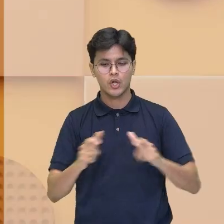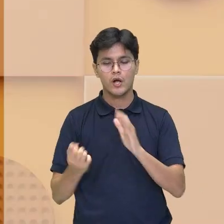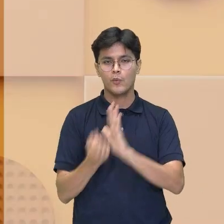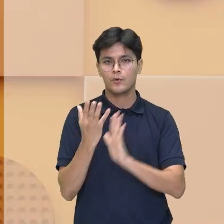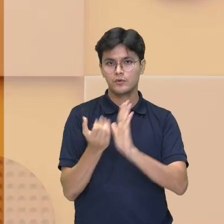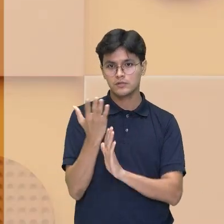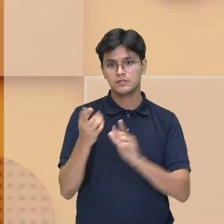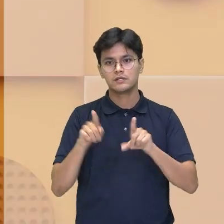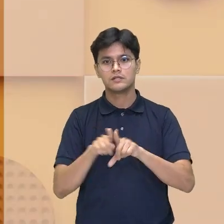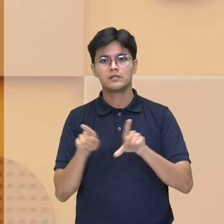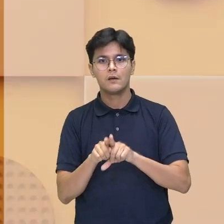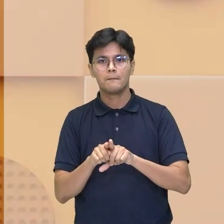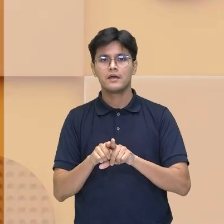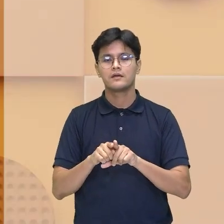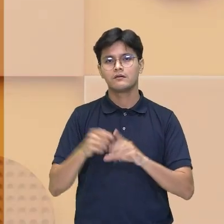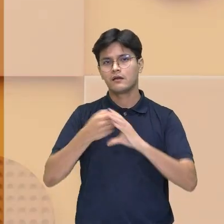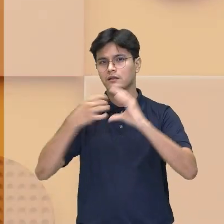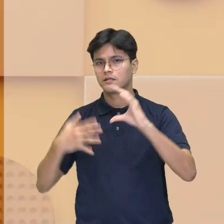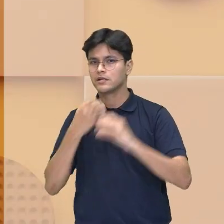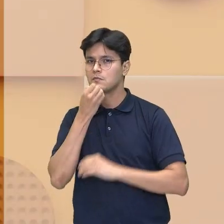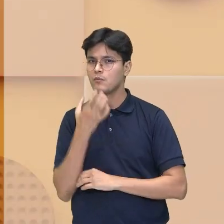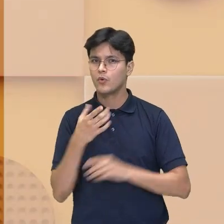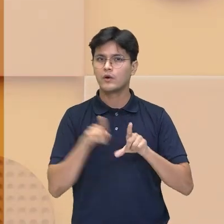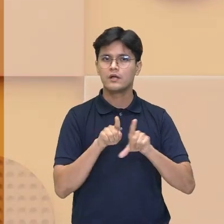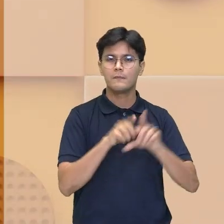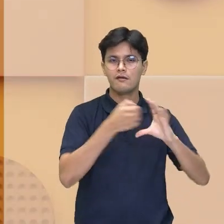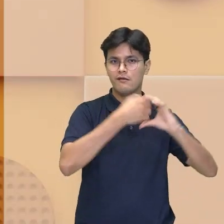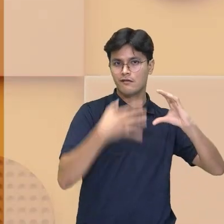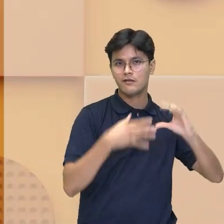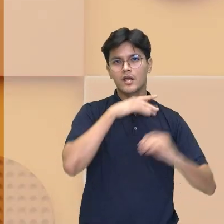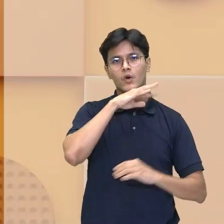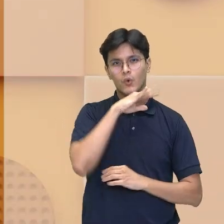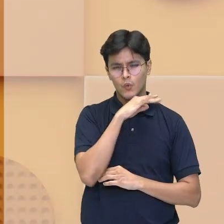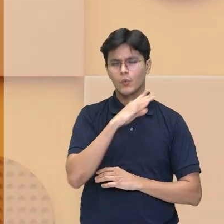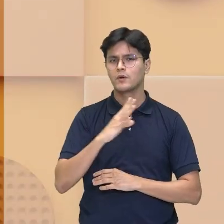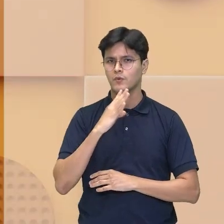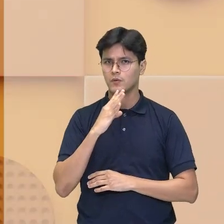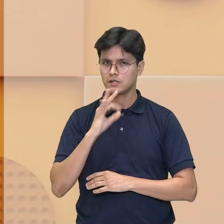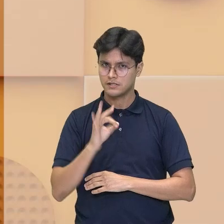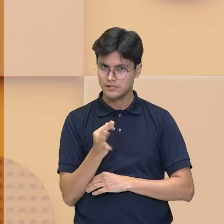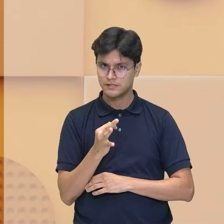conhecemos também as suas vantagens e desvantagens, né, da utilização de